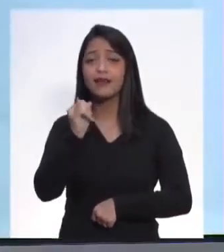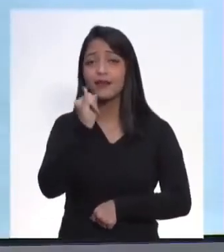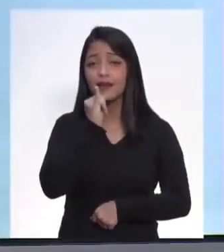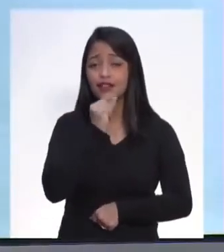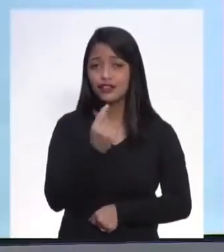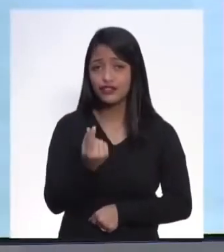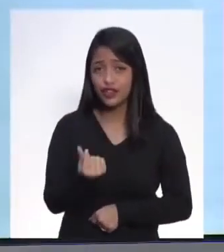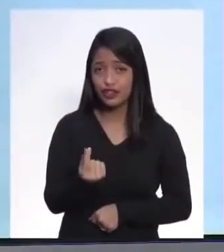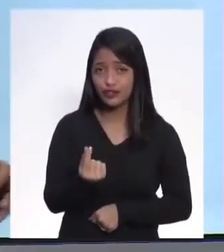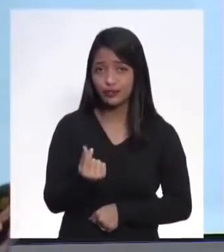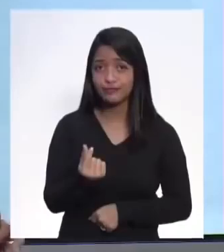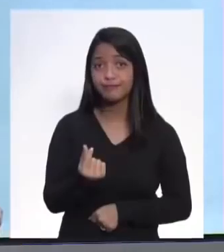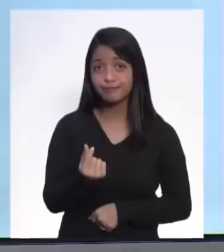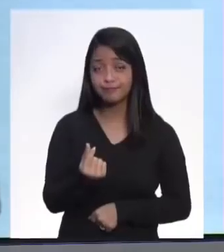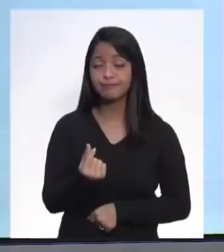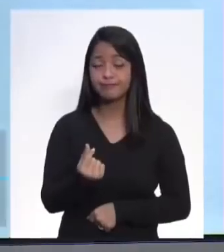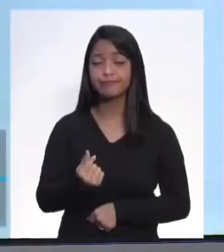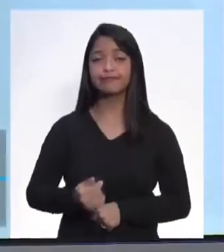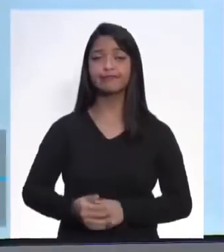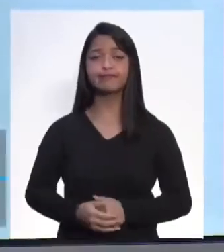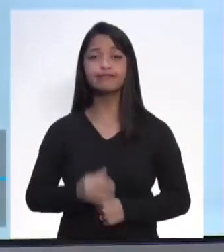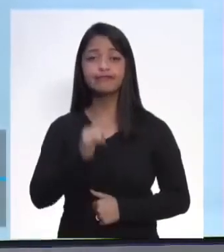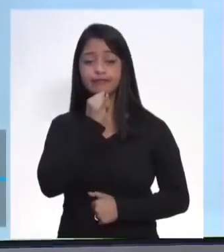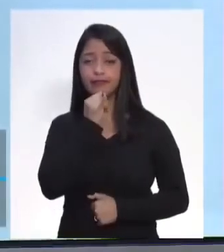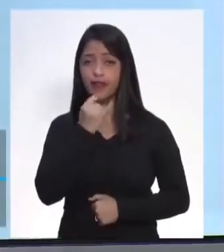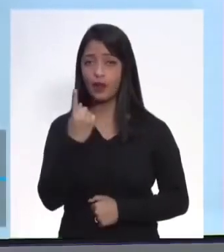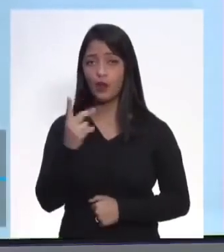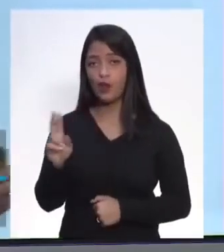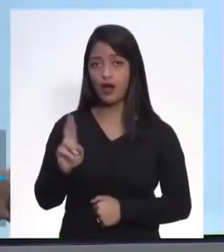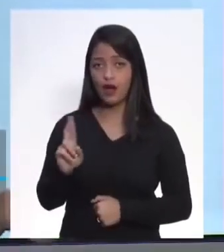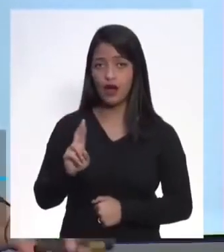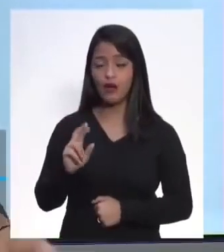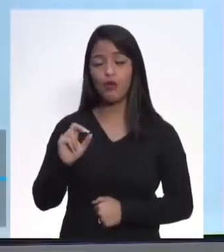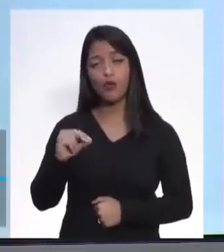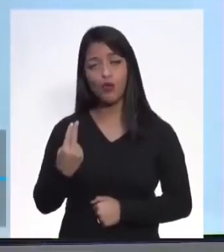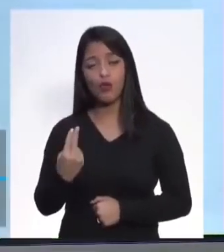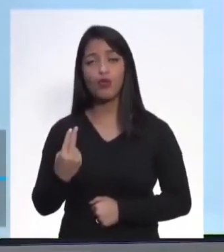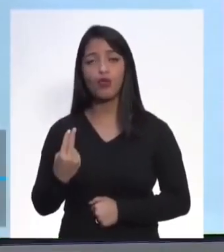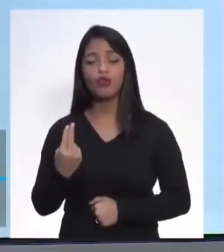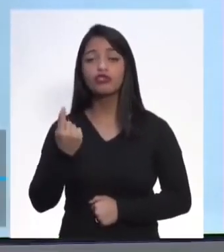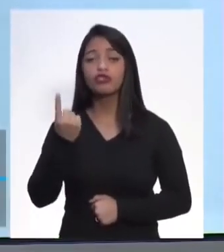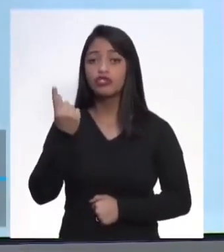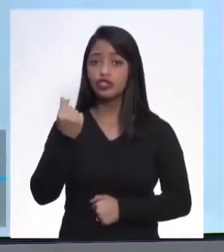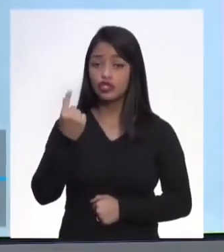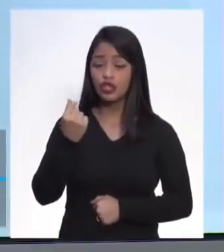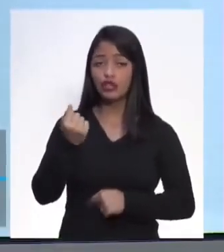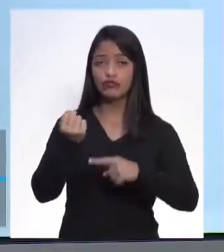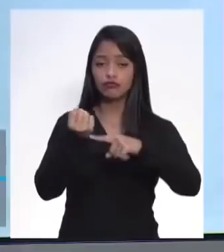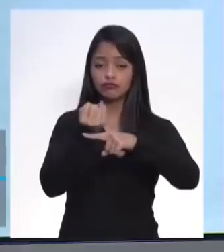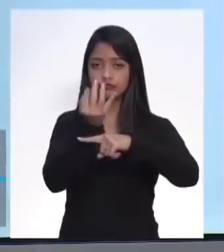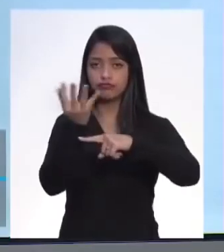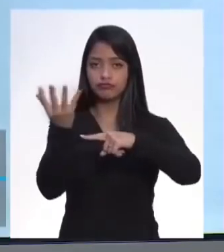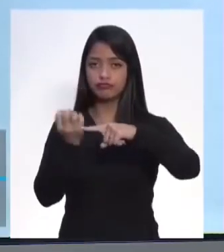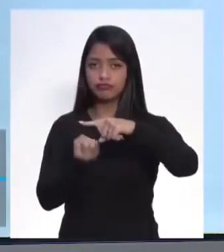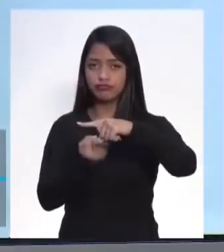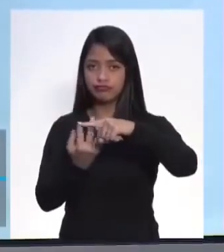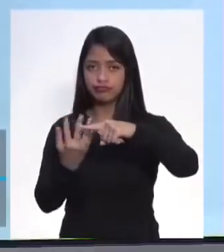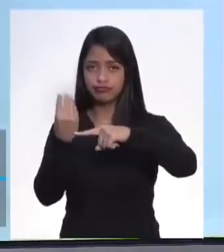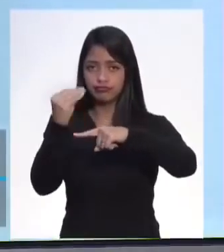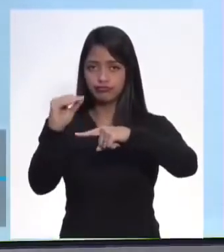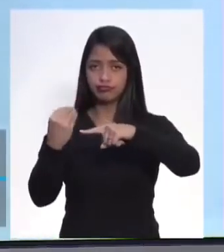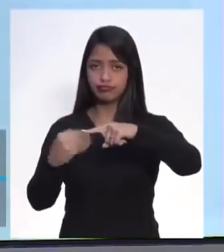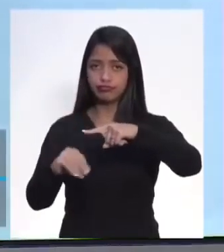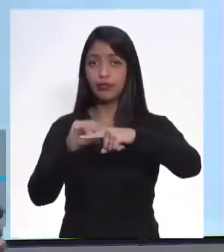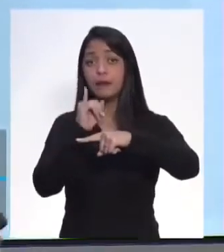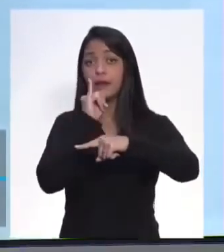dinheiro. Então, quando você pega lá R$1, quando você pega frações desse real, os famosos